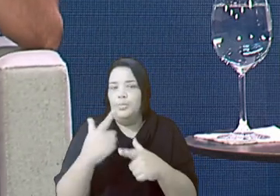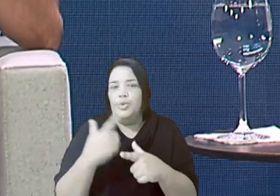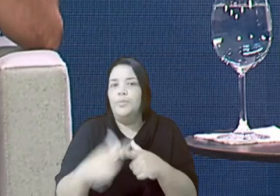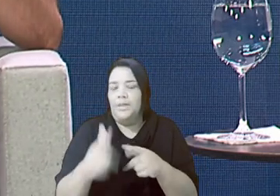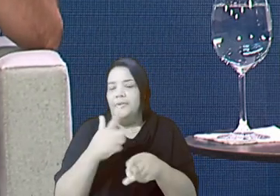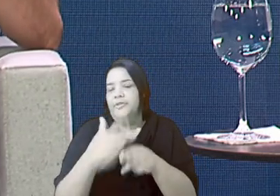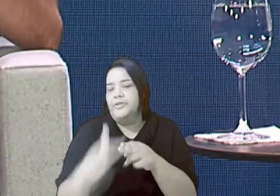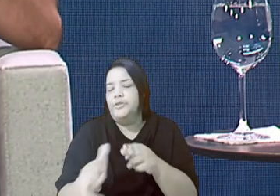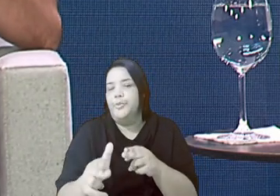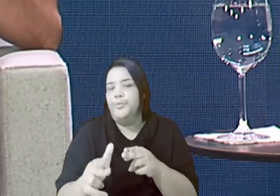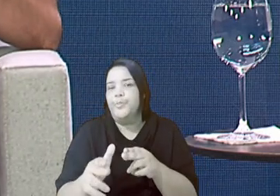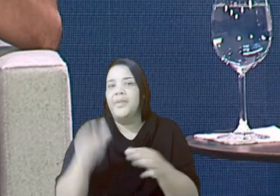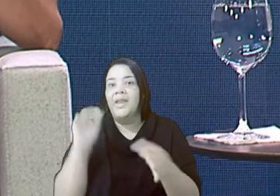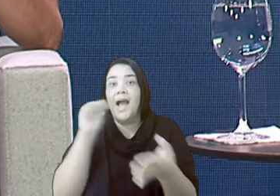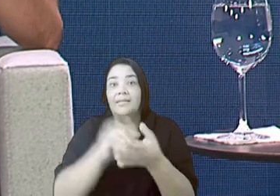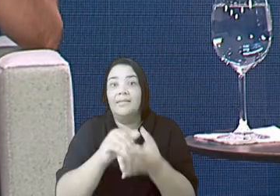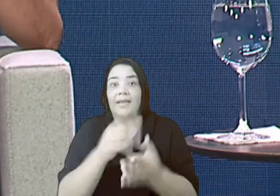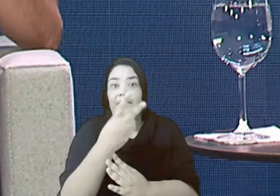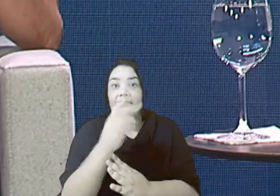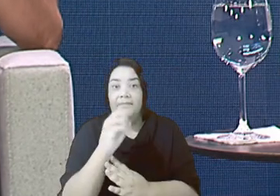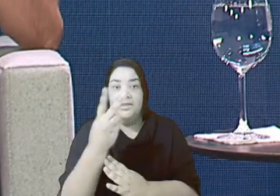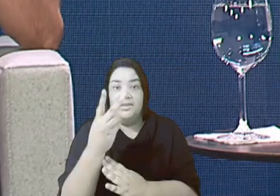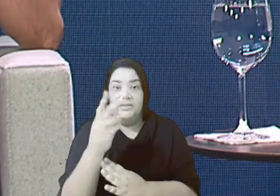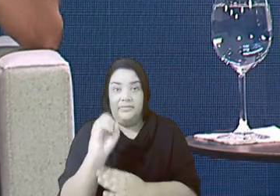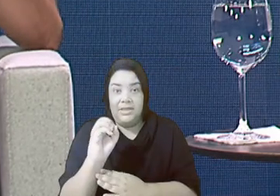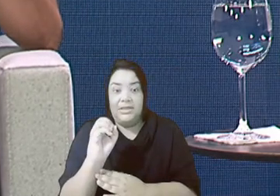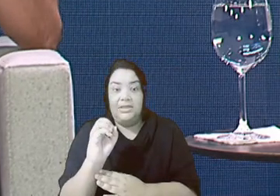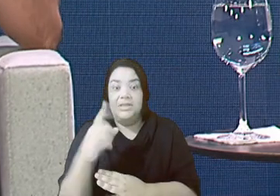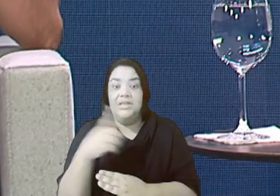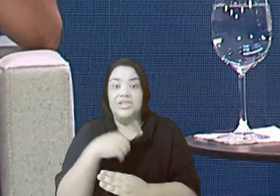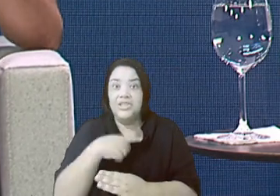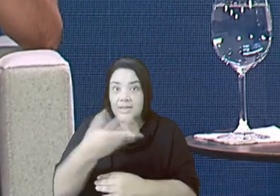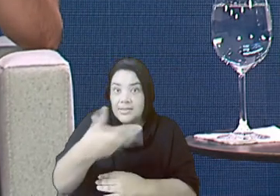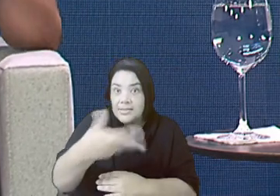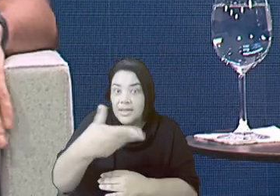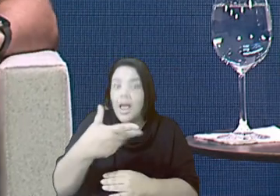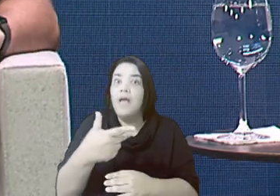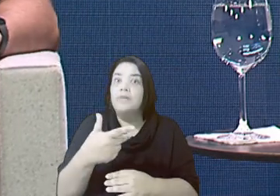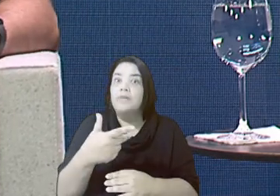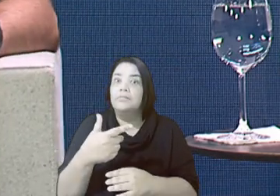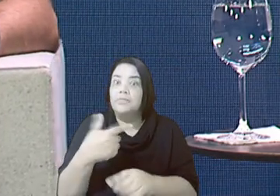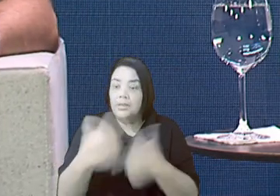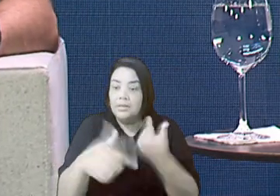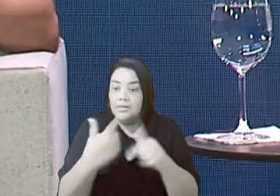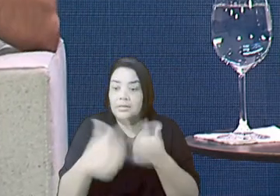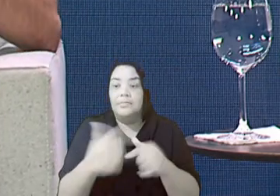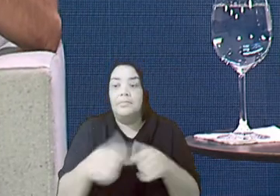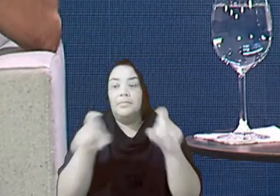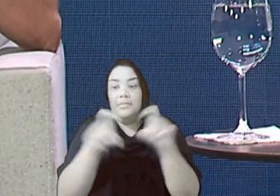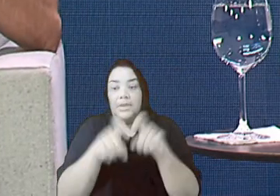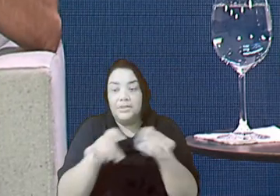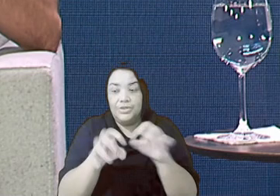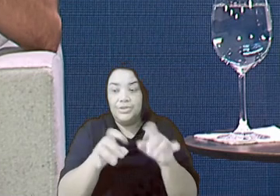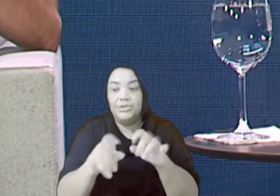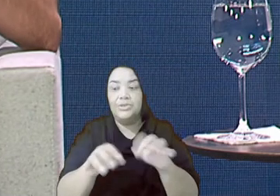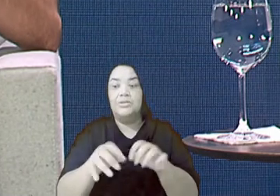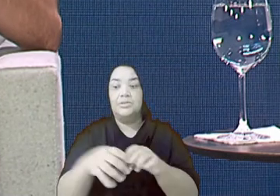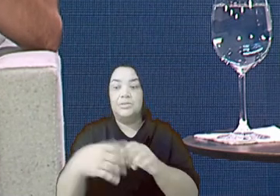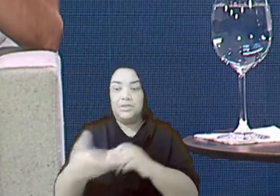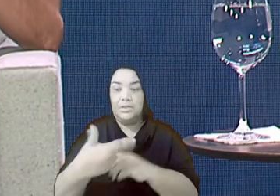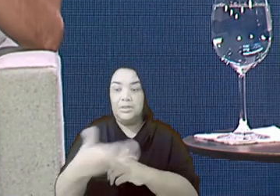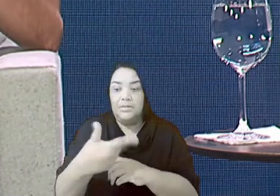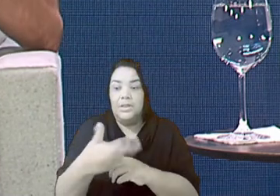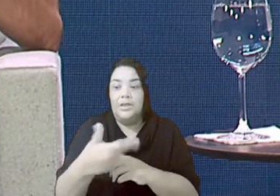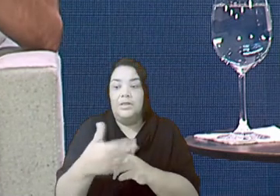uma aceleração digital cavalar assim que os cheques ainda Estavam estavam vindo né e eu acho que a ruptura foi no